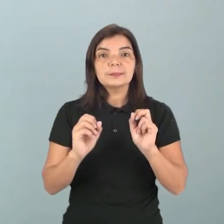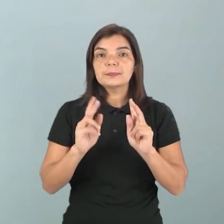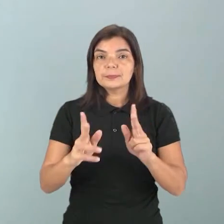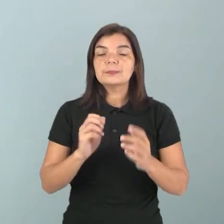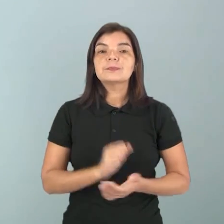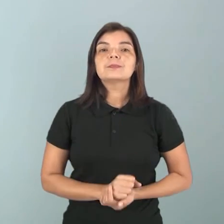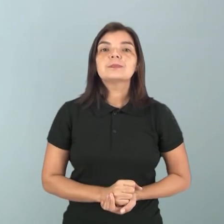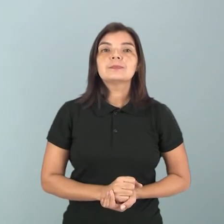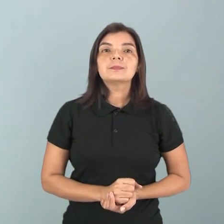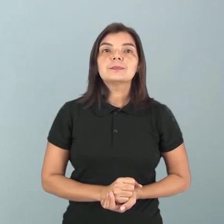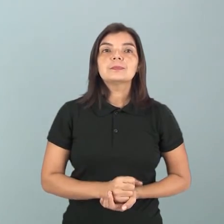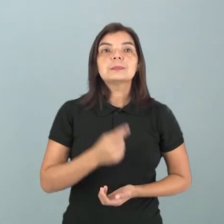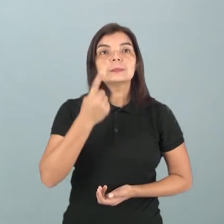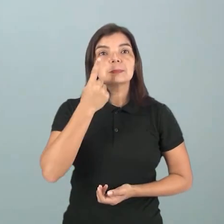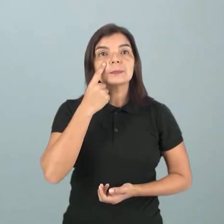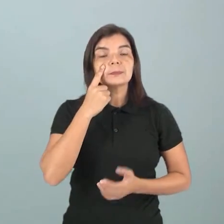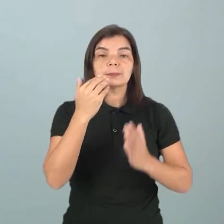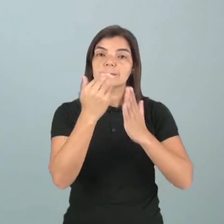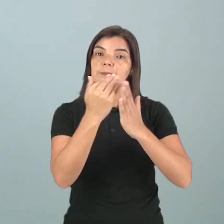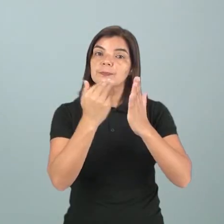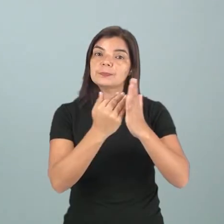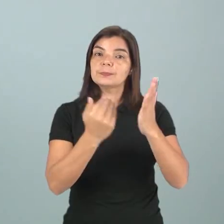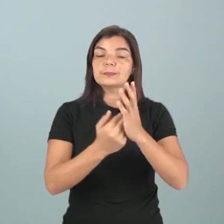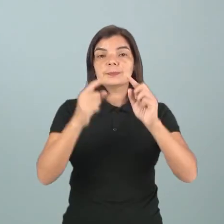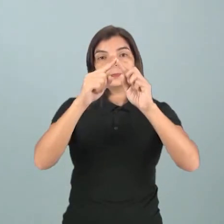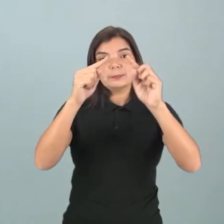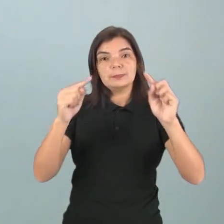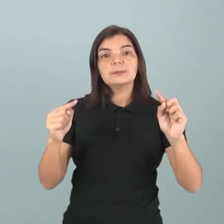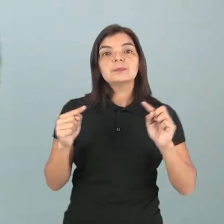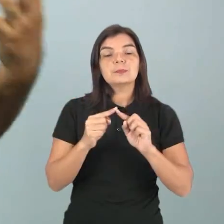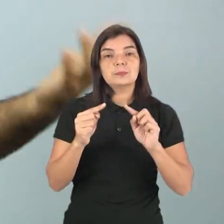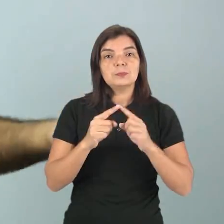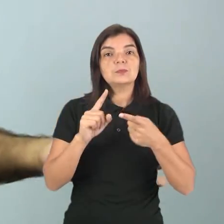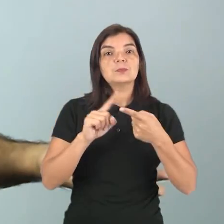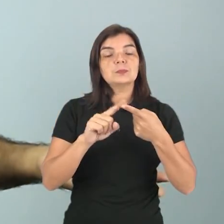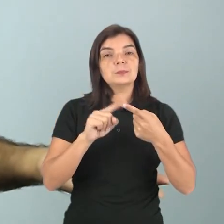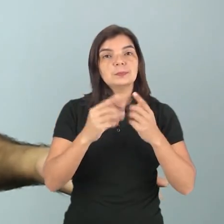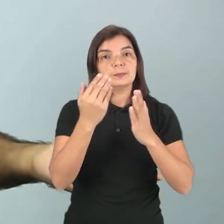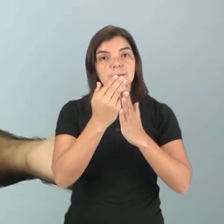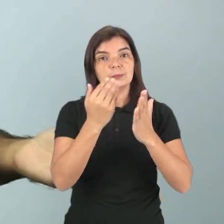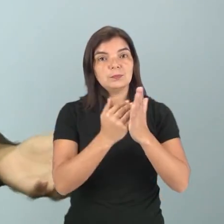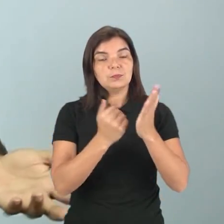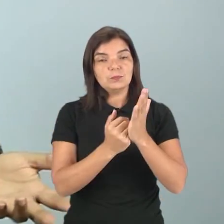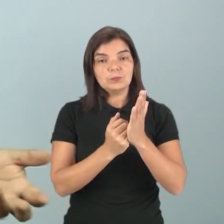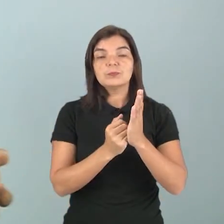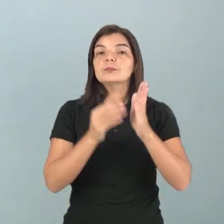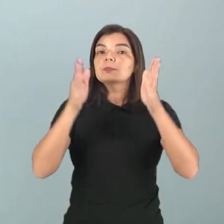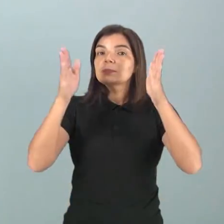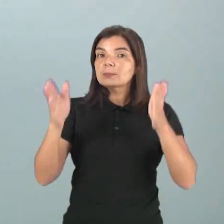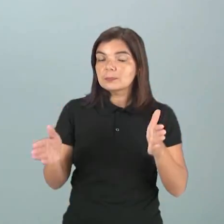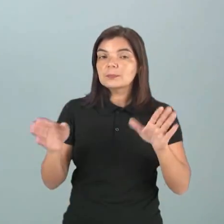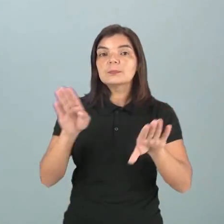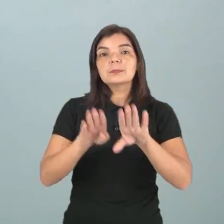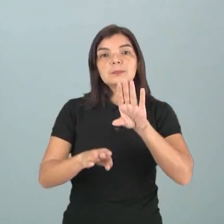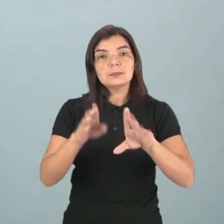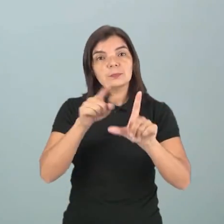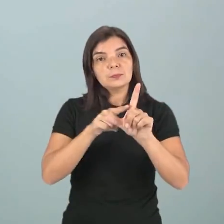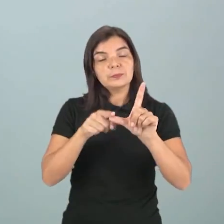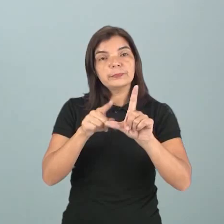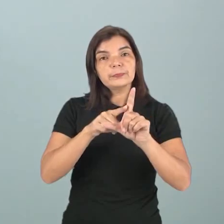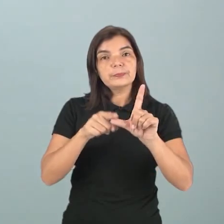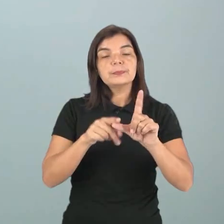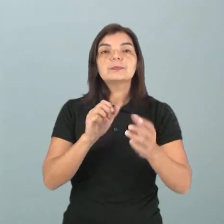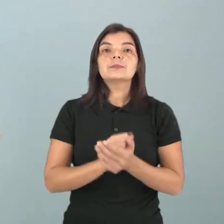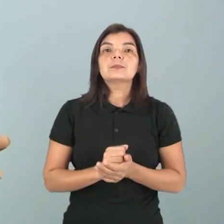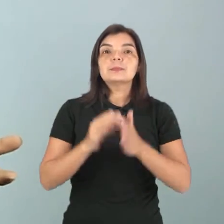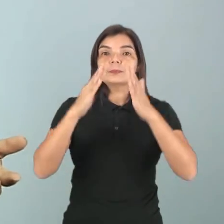ok? Então, nós vimos também a classificação dos triângulos, e nós vimos que eles são classificados de acordo com os lados e de acordo com os ângulos.